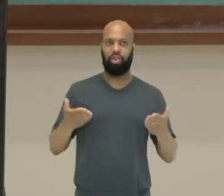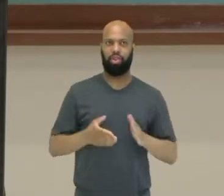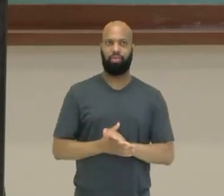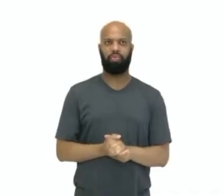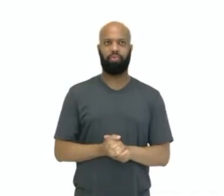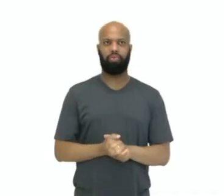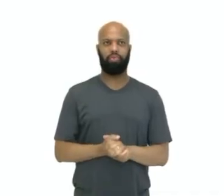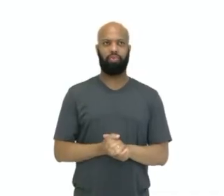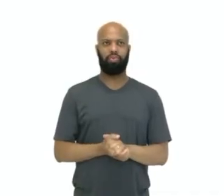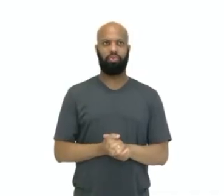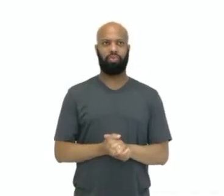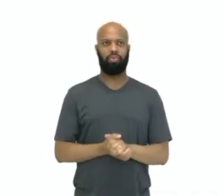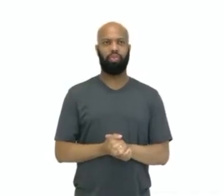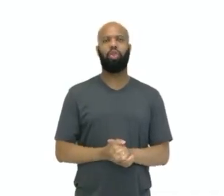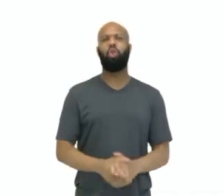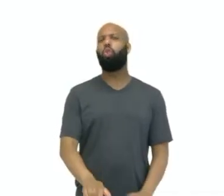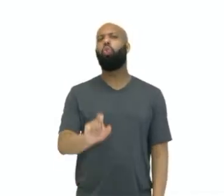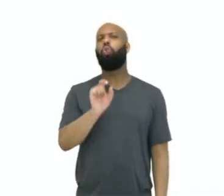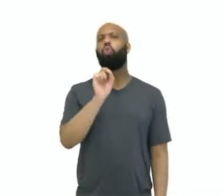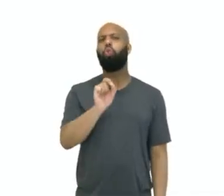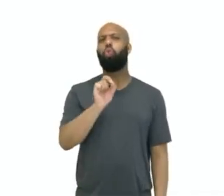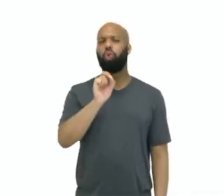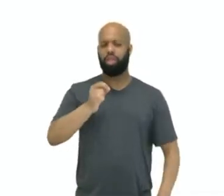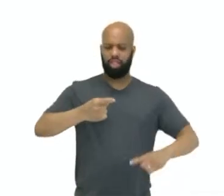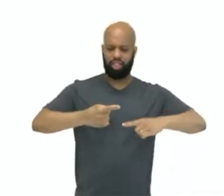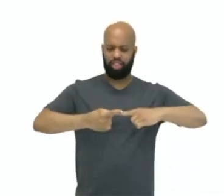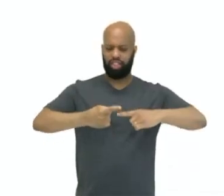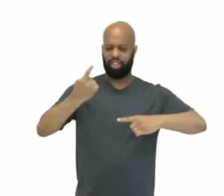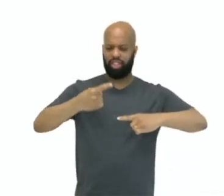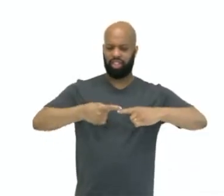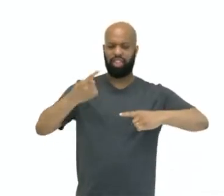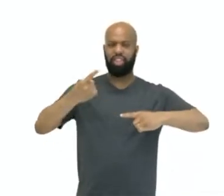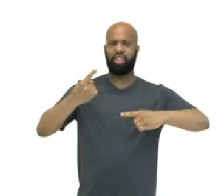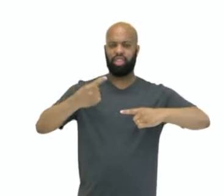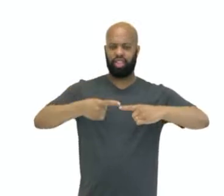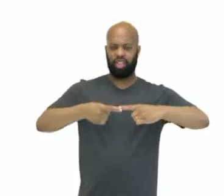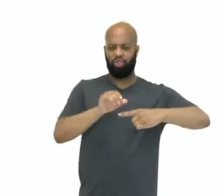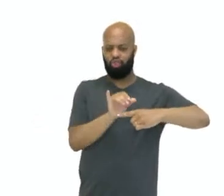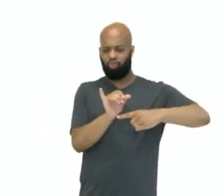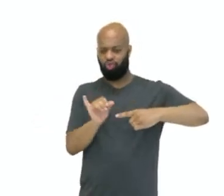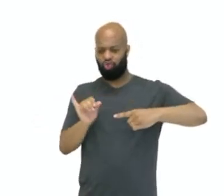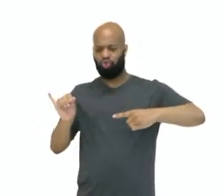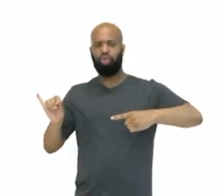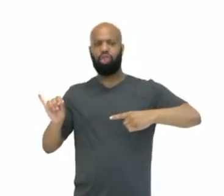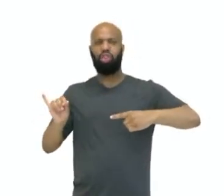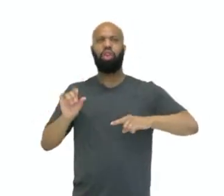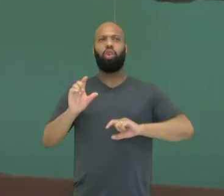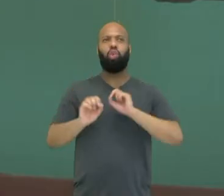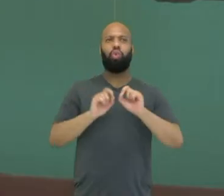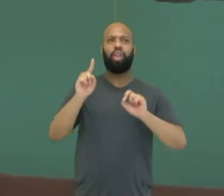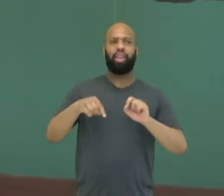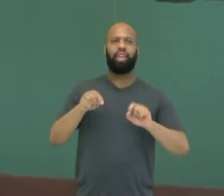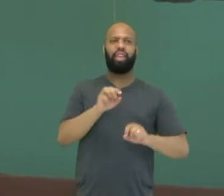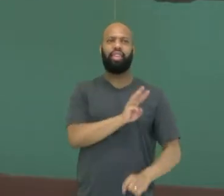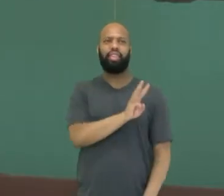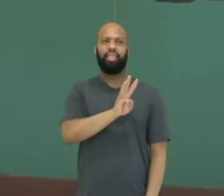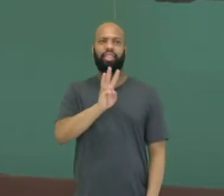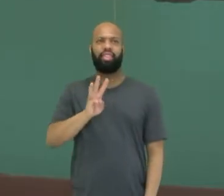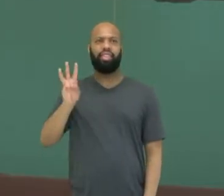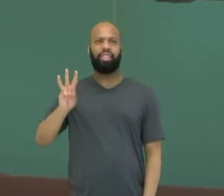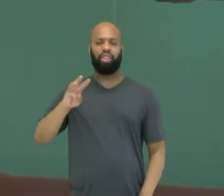reportagem. O que é um circuito elétrico? Isso eu tirei de um site chamado Mundo